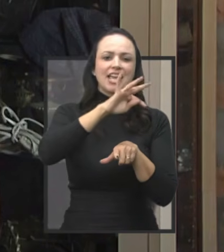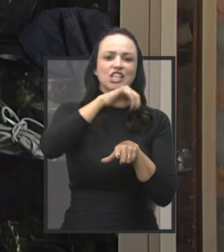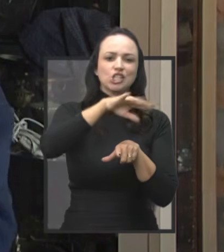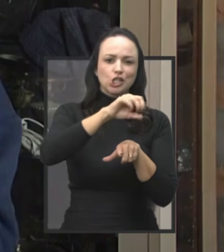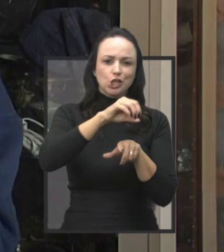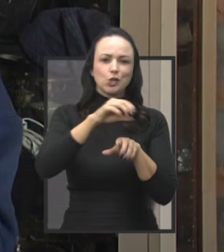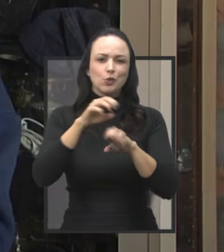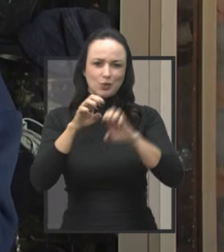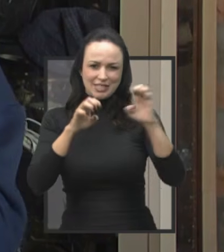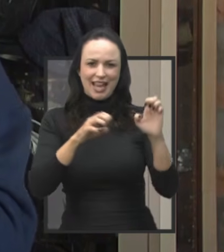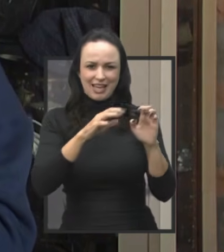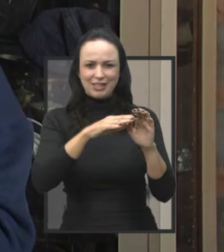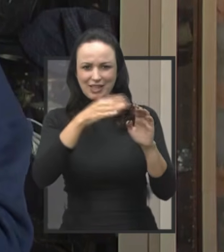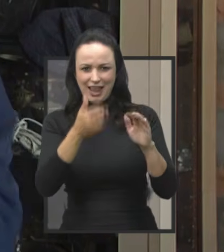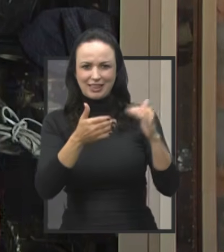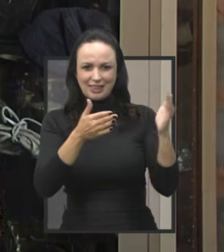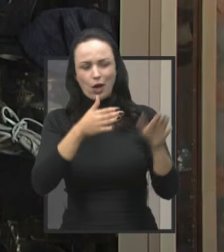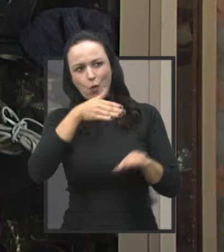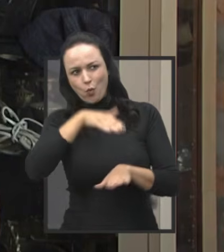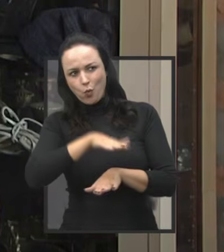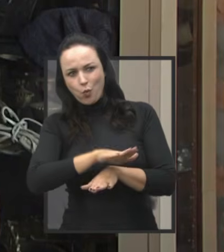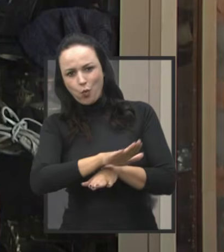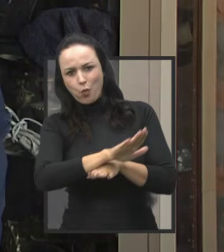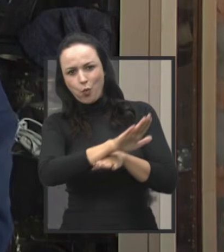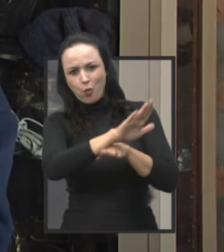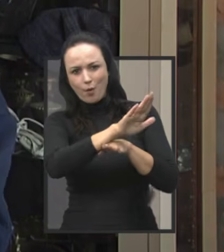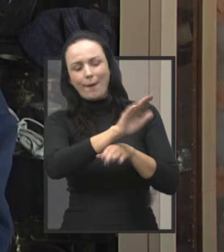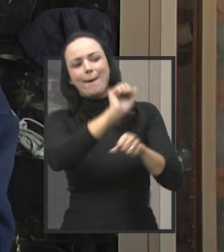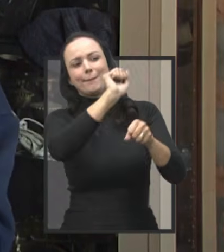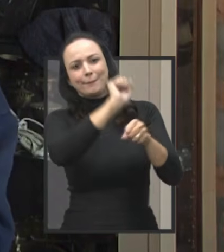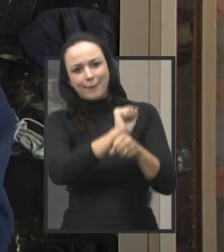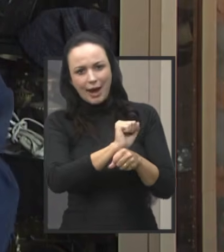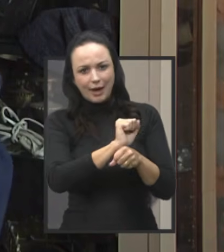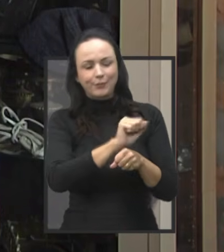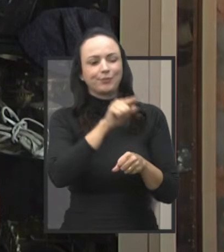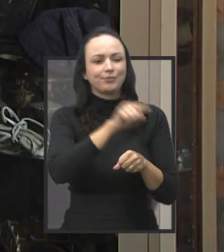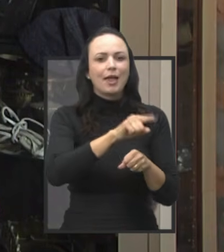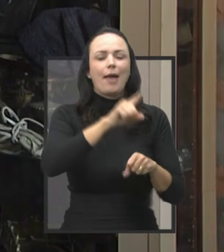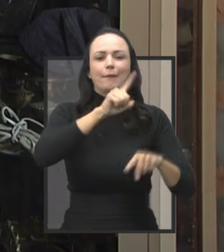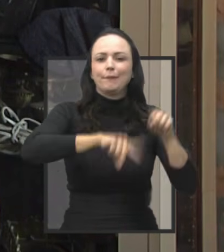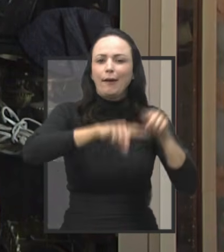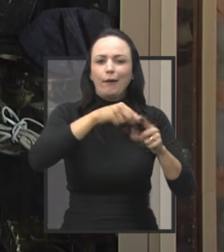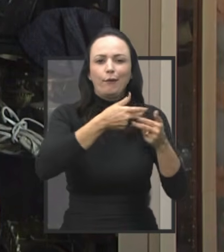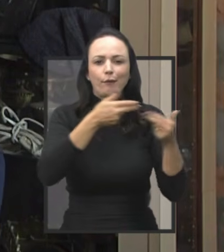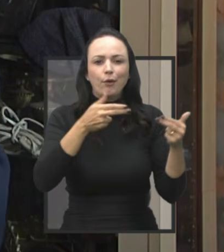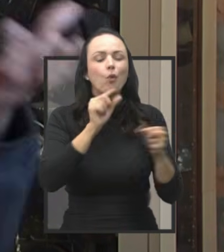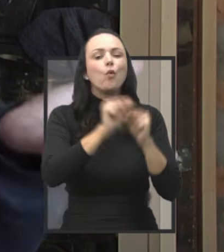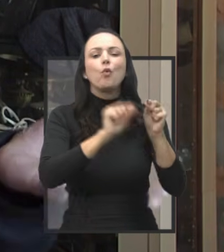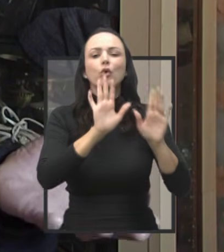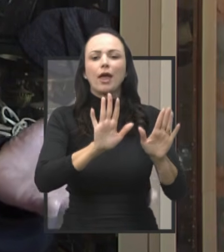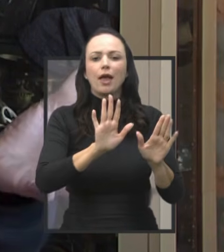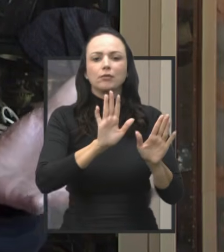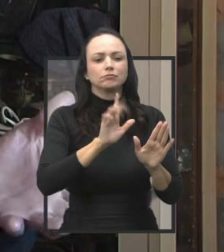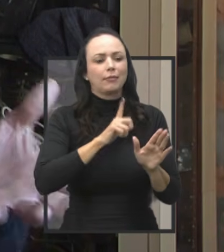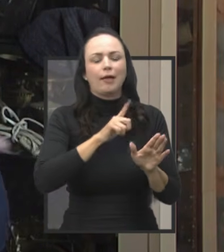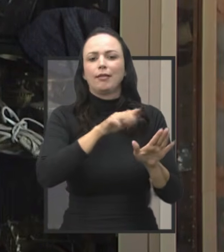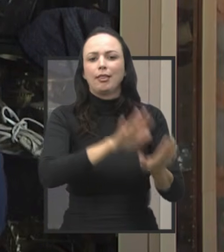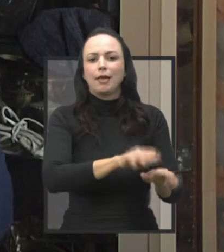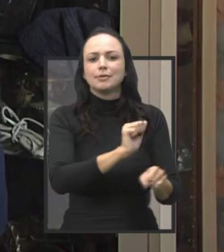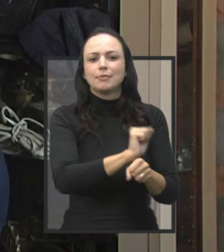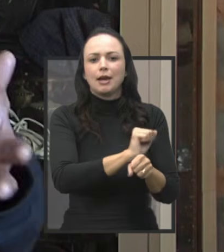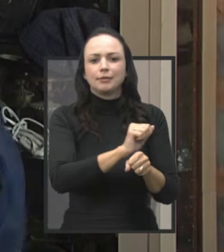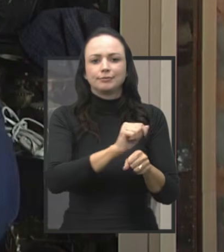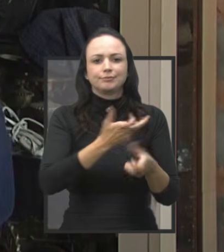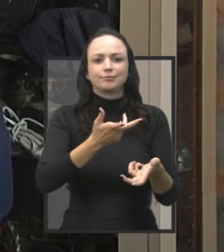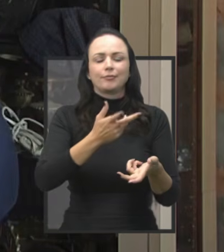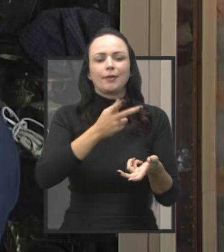era do lado esquerdo. A Maitina era subindo do lado esquerdo, aí parava lá se punha o que tivesse ali, né? Vamos supor,